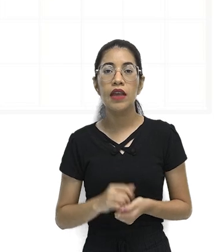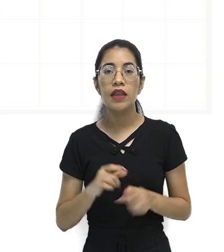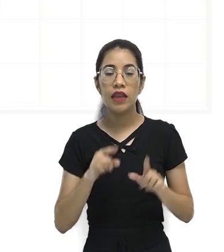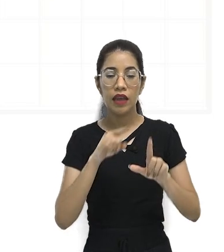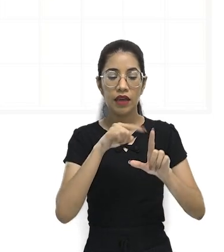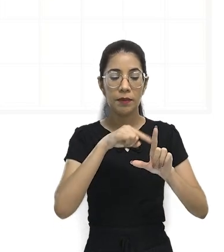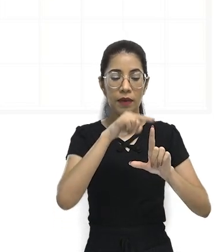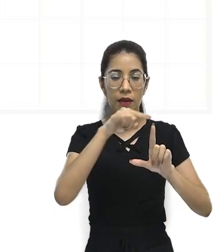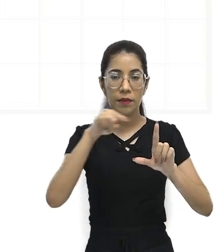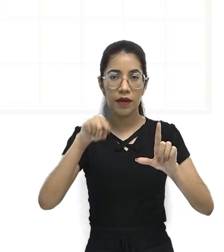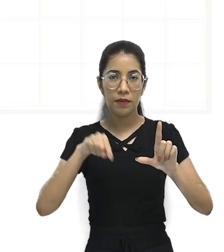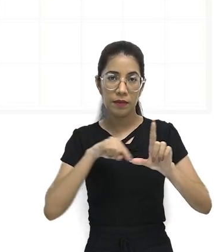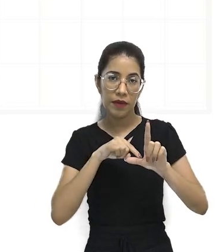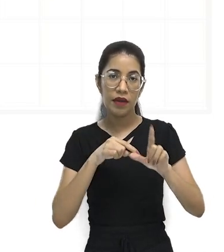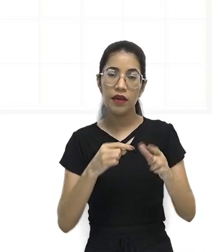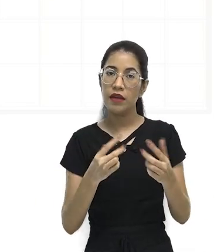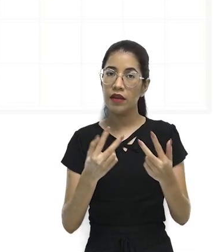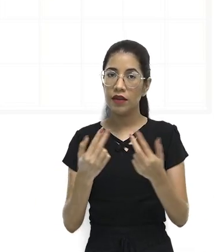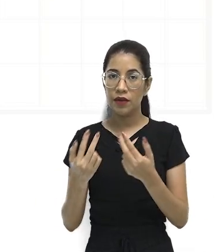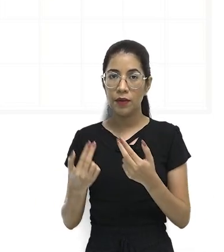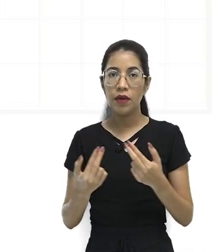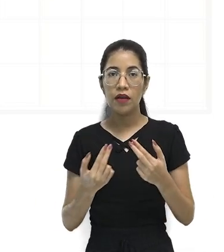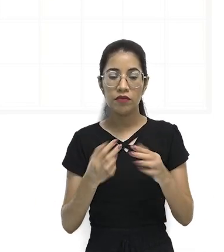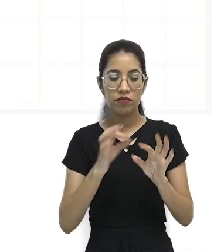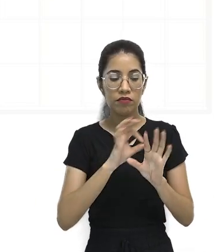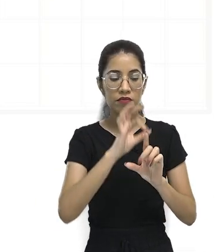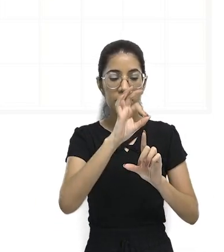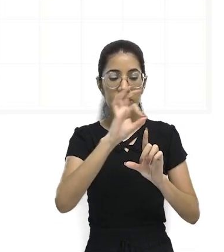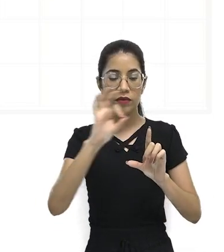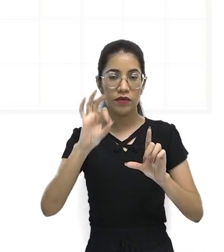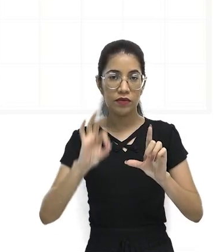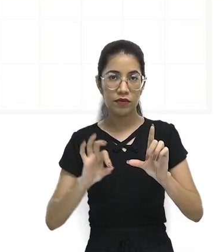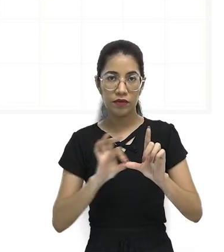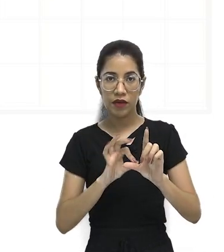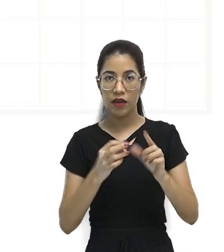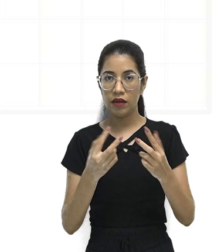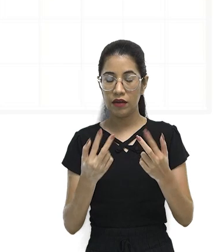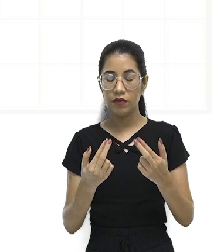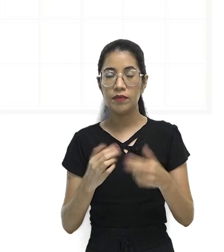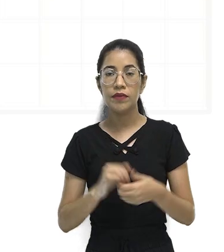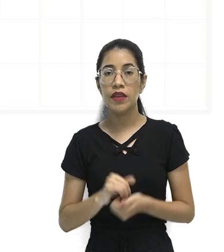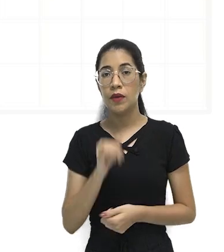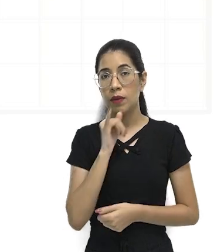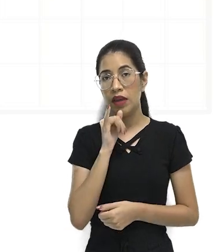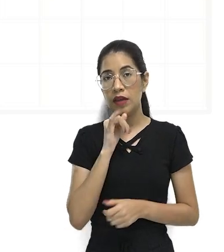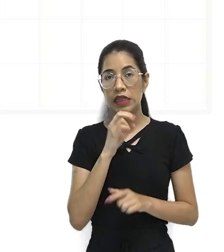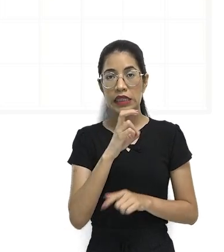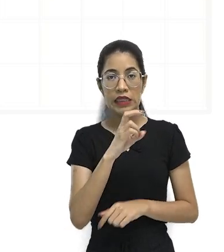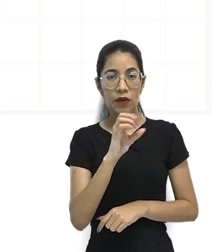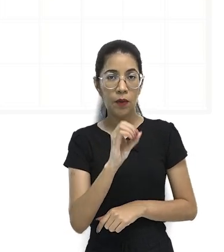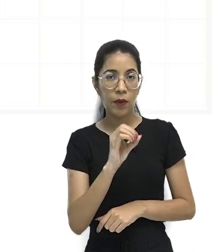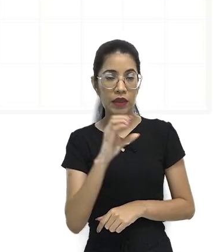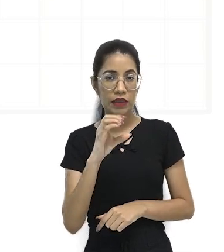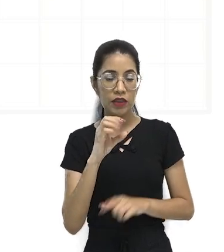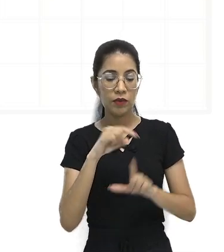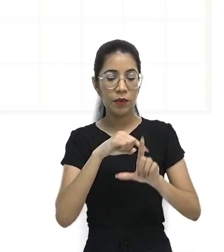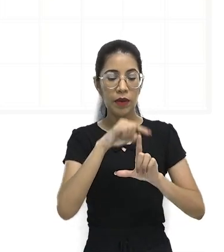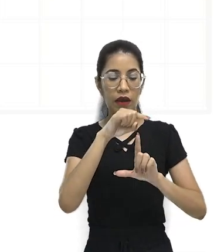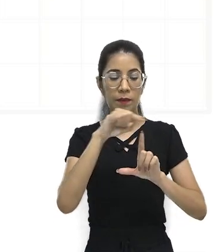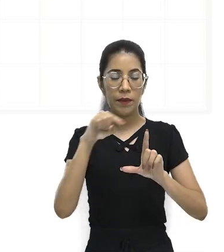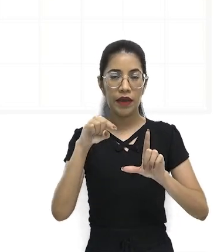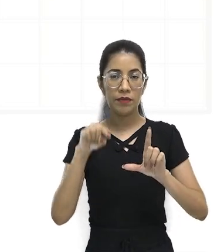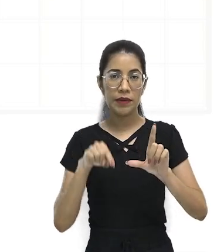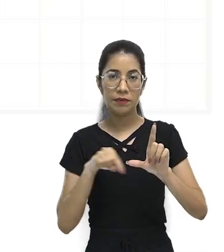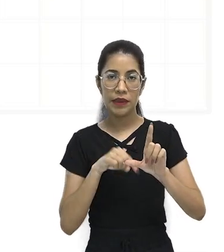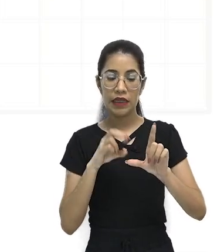os lados são iguais. Então, se essa cerâmica, tem, vamos supor, 50 centímetros de um lado,